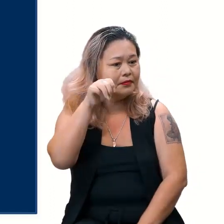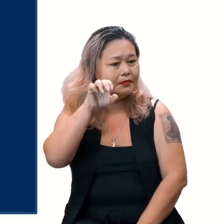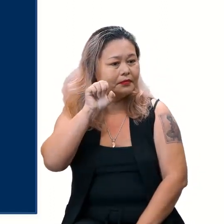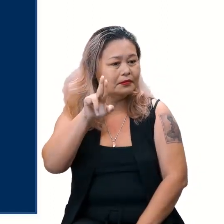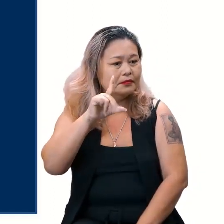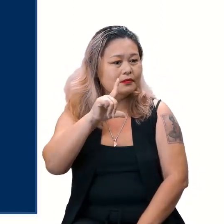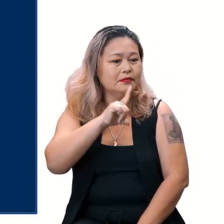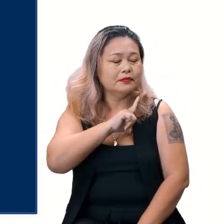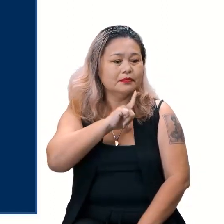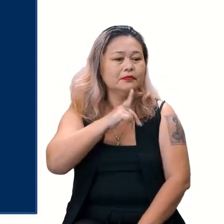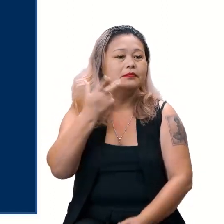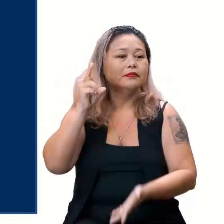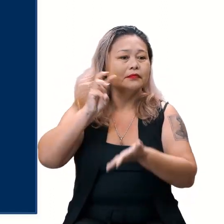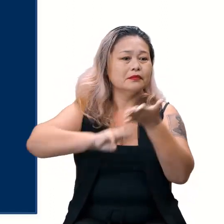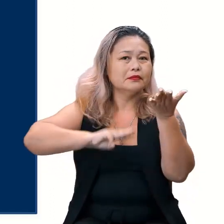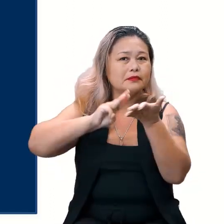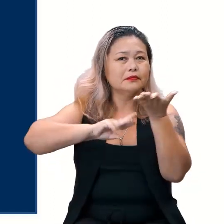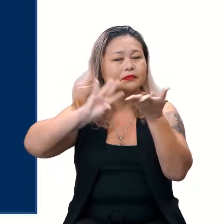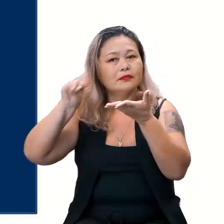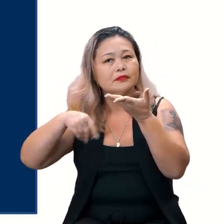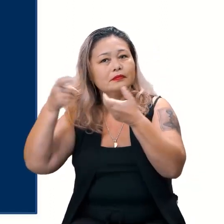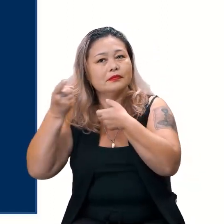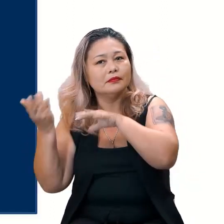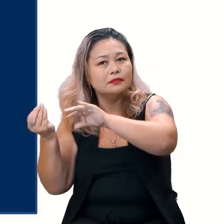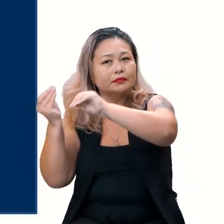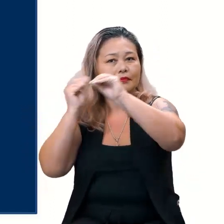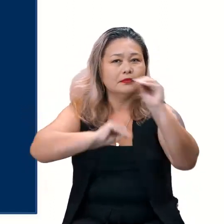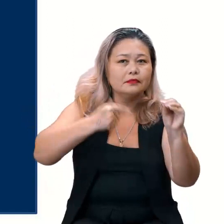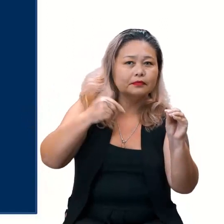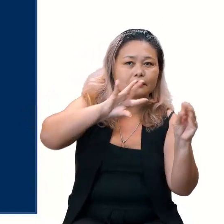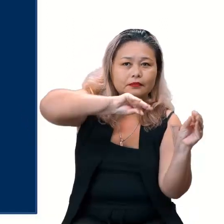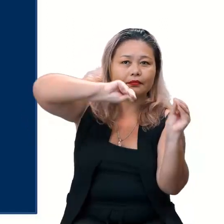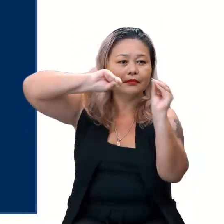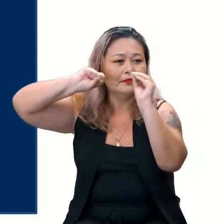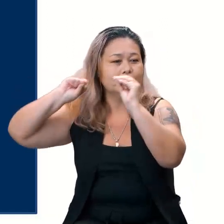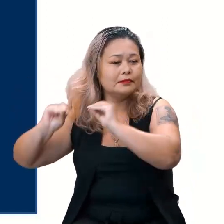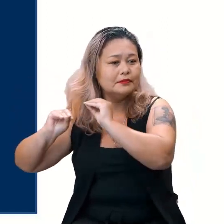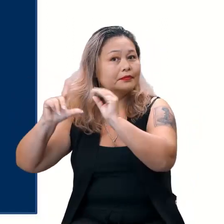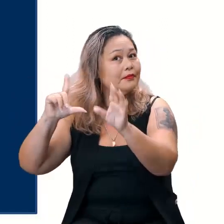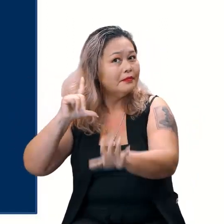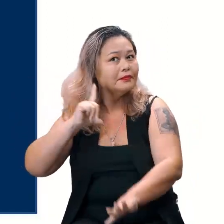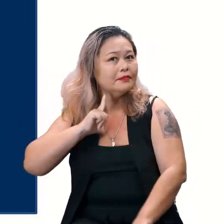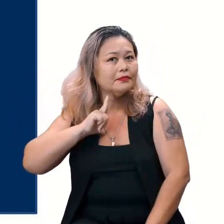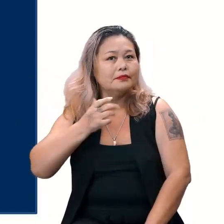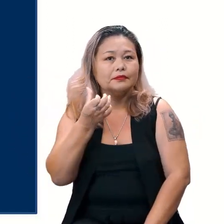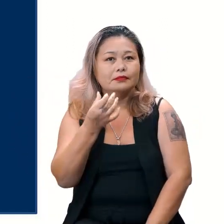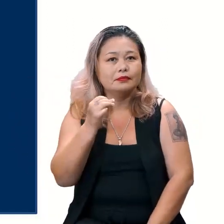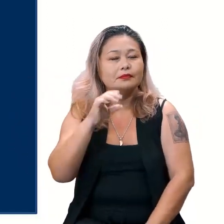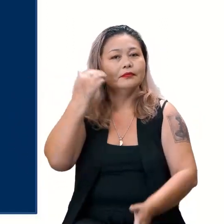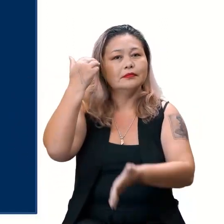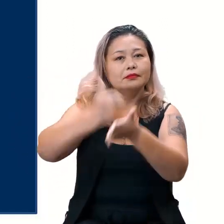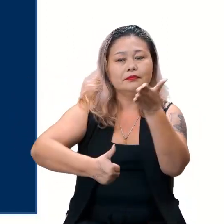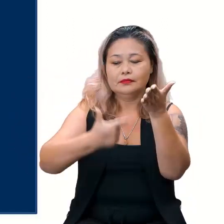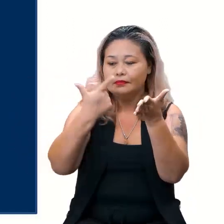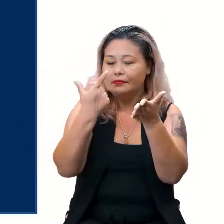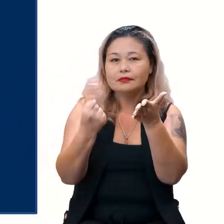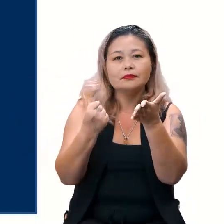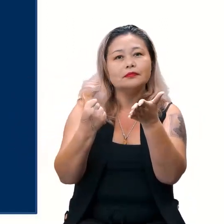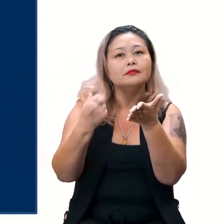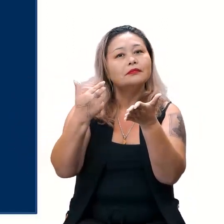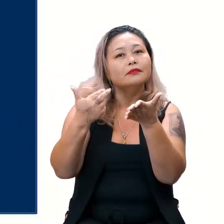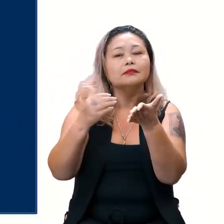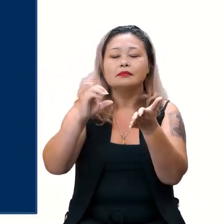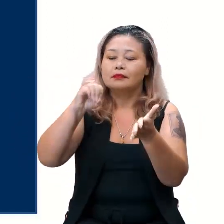daquele método, né? Tudo que tem x de um lado, que não tem de outro. Então, vamos lá. 60 menos 20 é igual